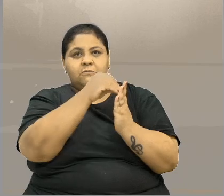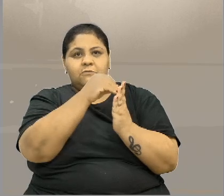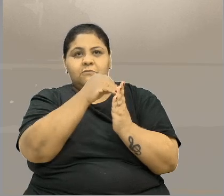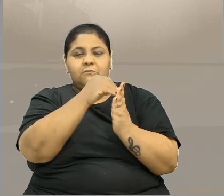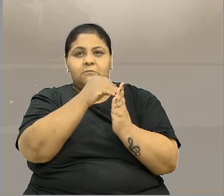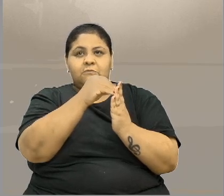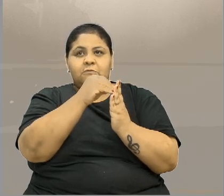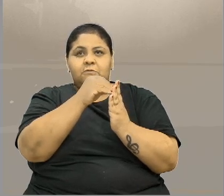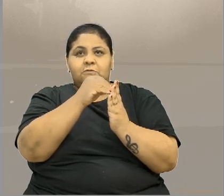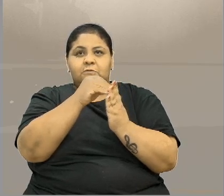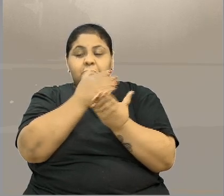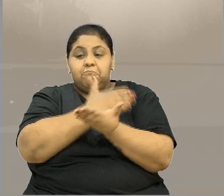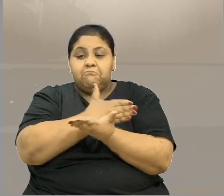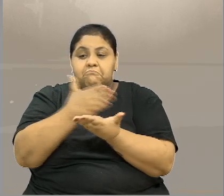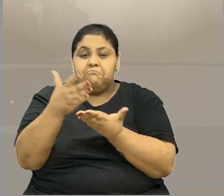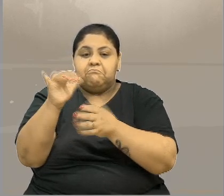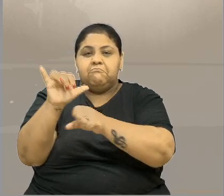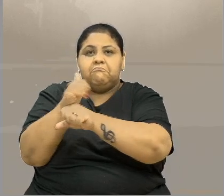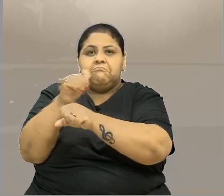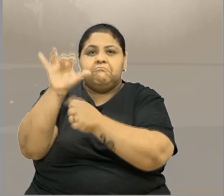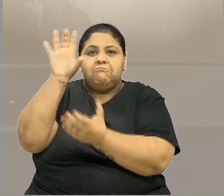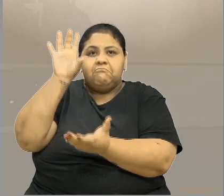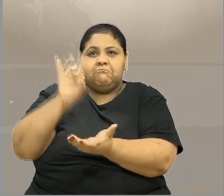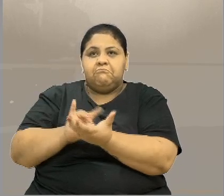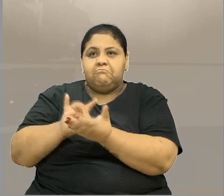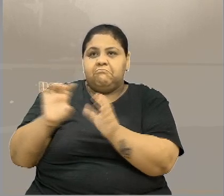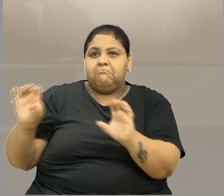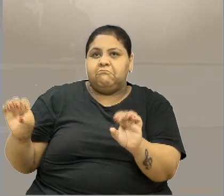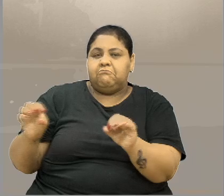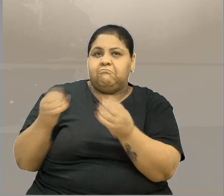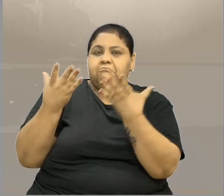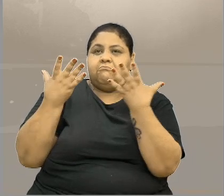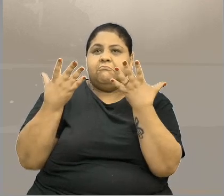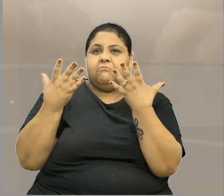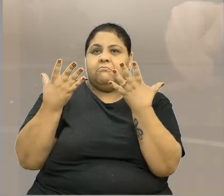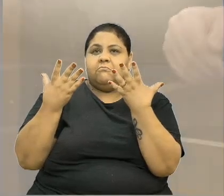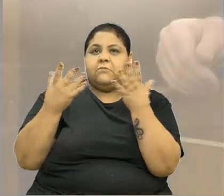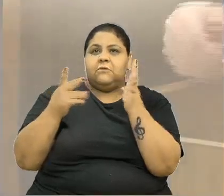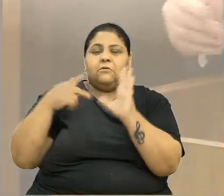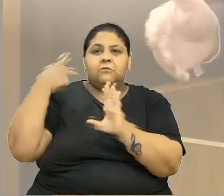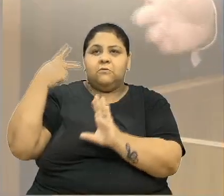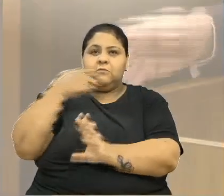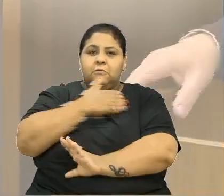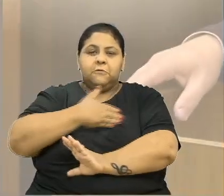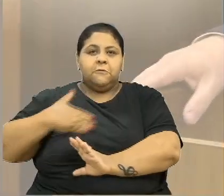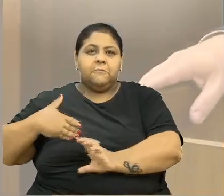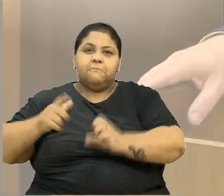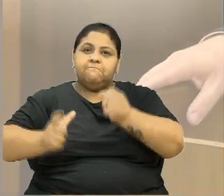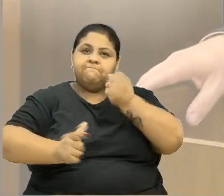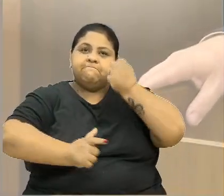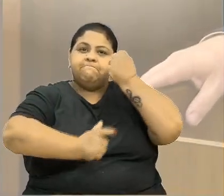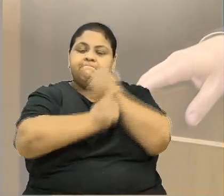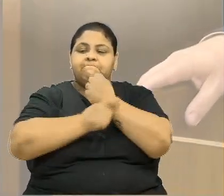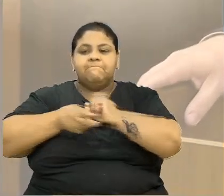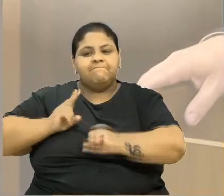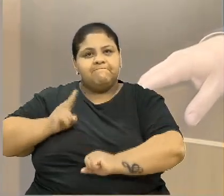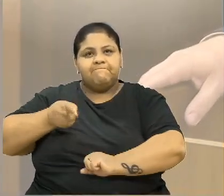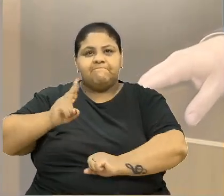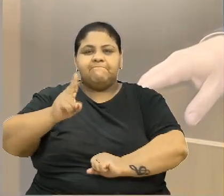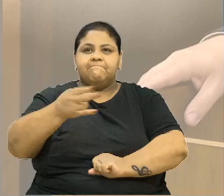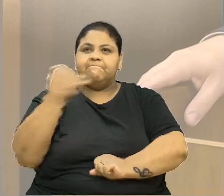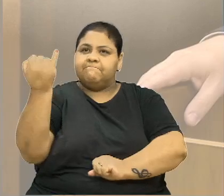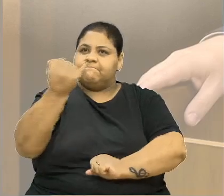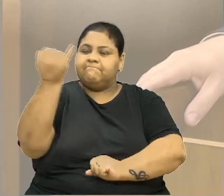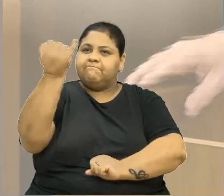um passo estratégico para consolidar esse evento como uma política pública, garantindo sua continuidade e